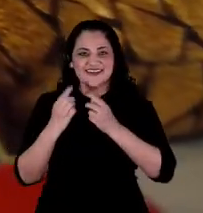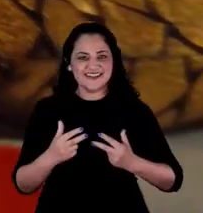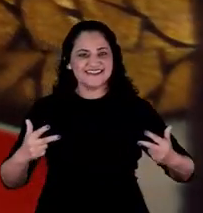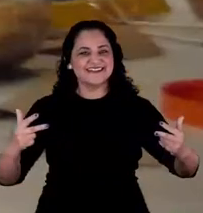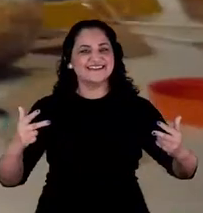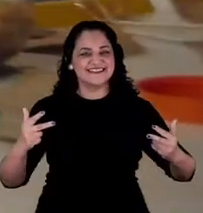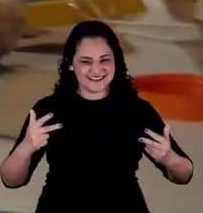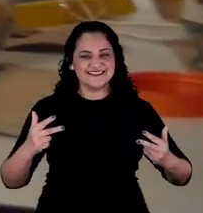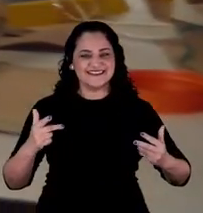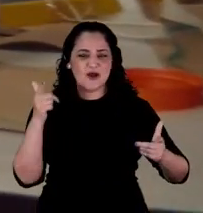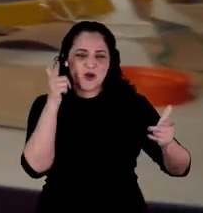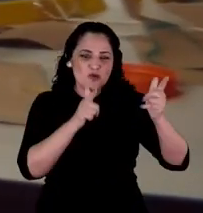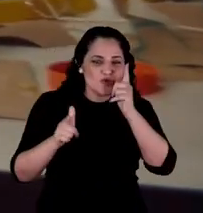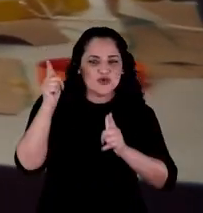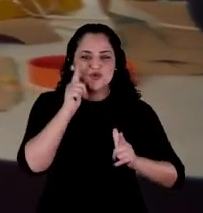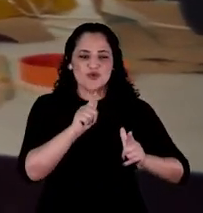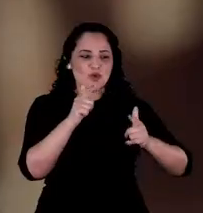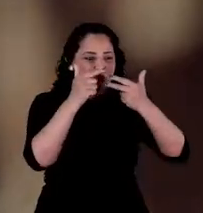conquistas